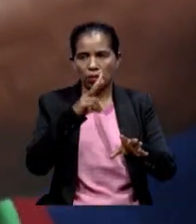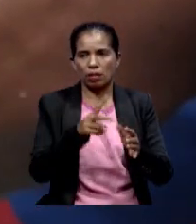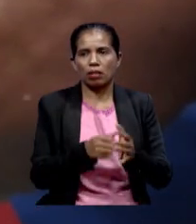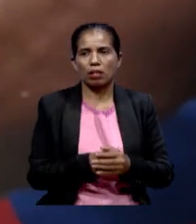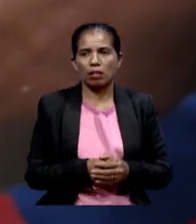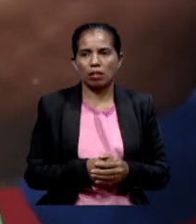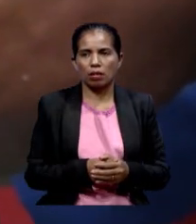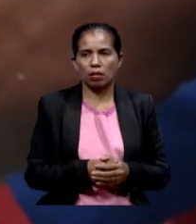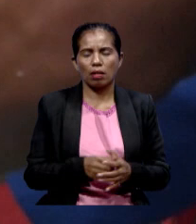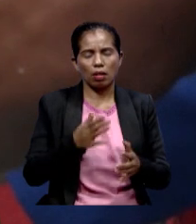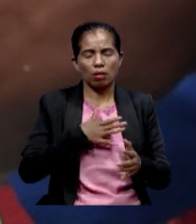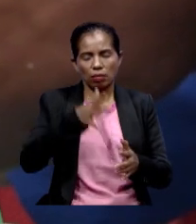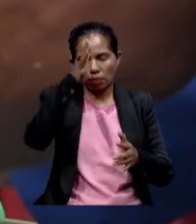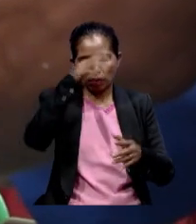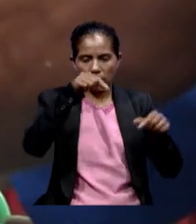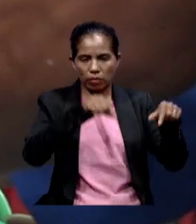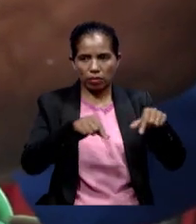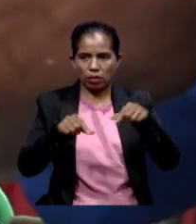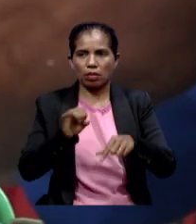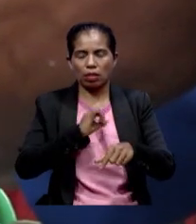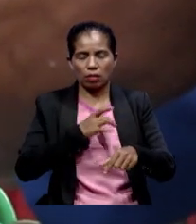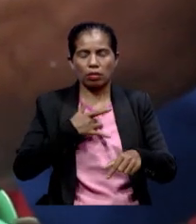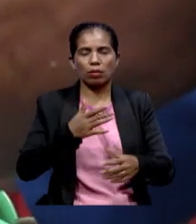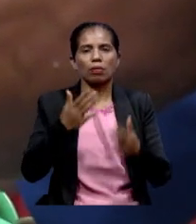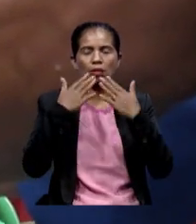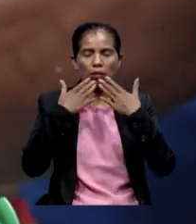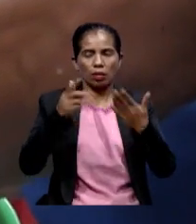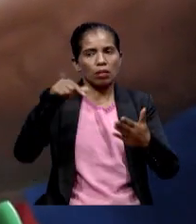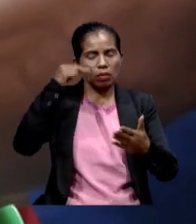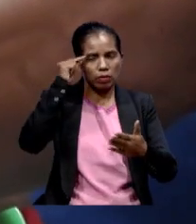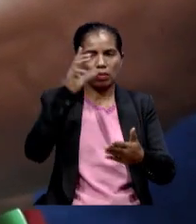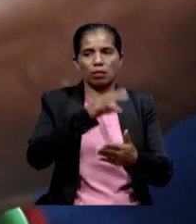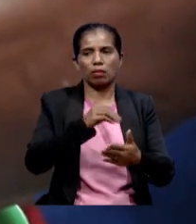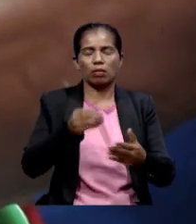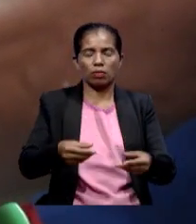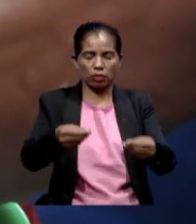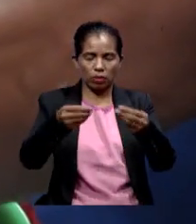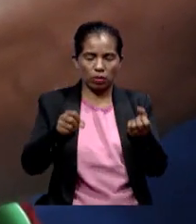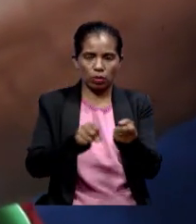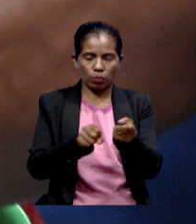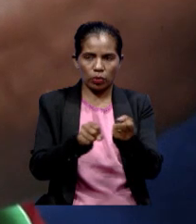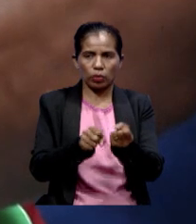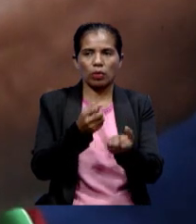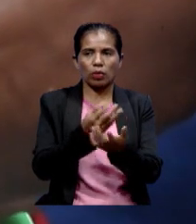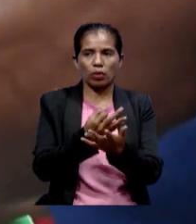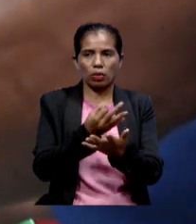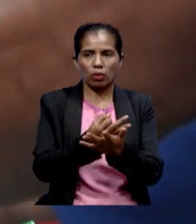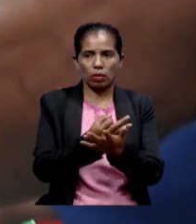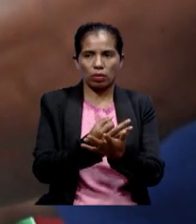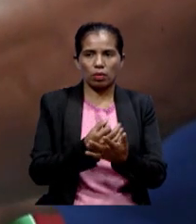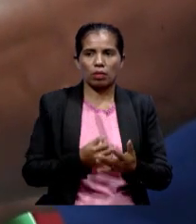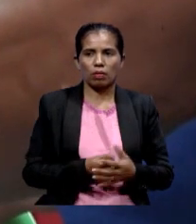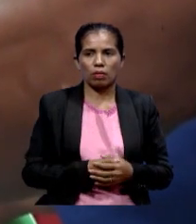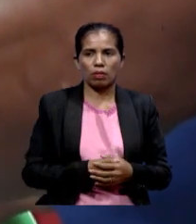romas di pesente hotu hausinti hau agarte se ba gobern tambah po apoyu pesan tersera dari